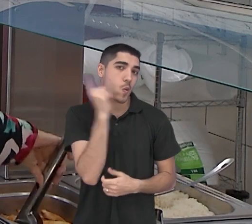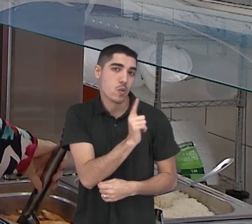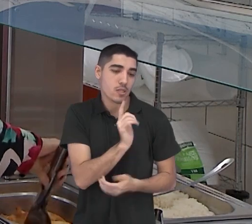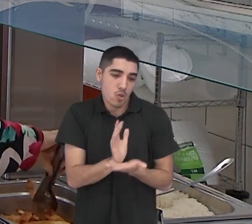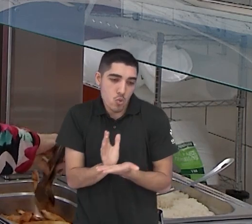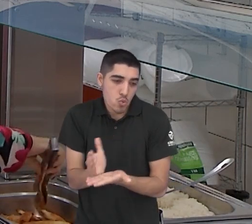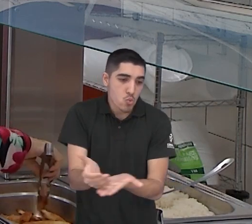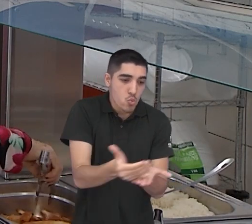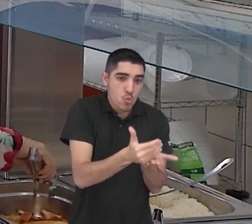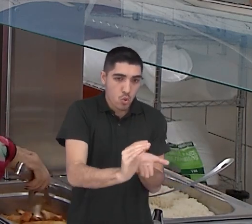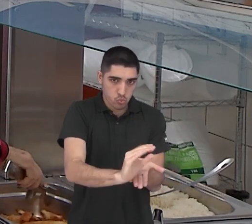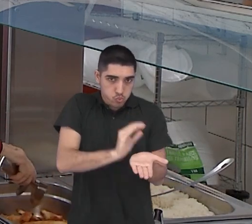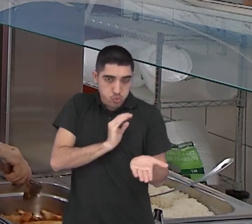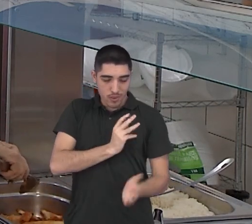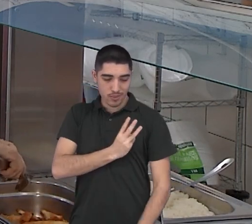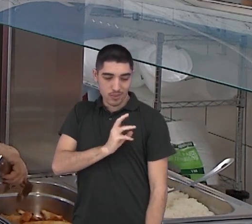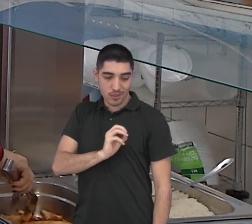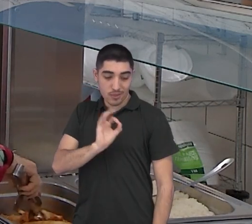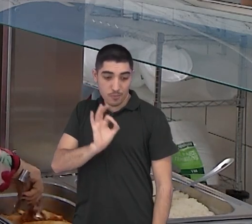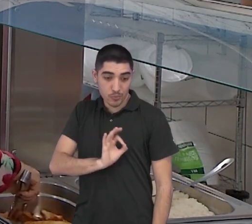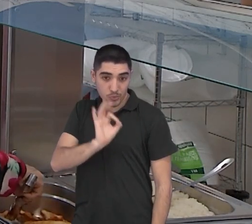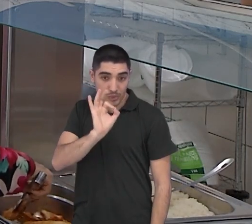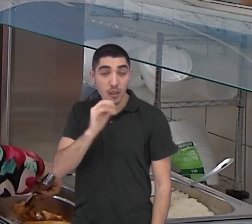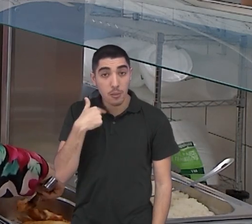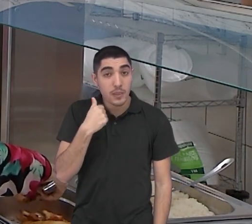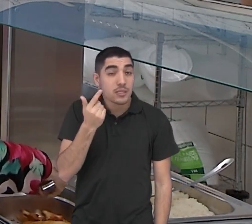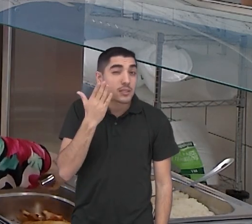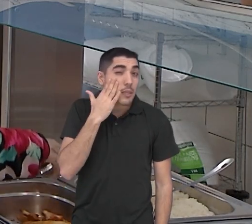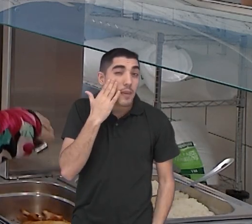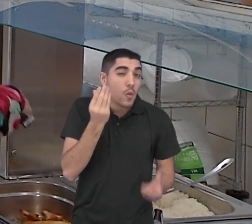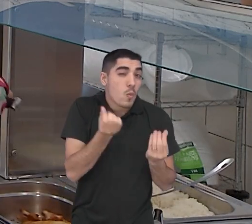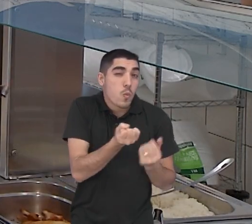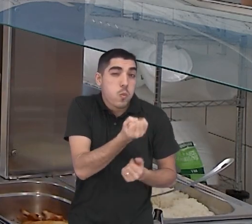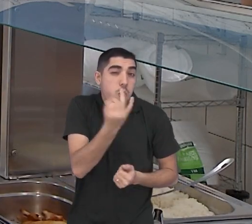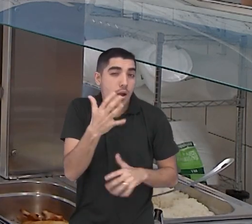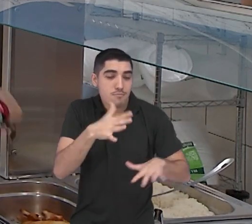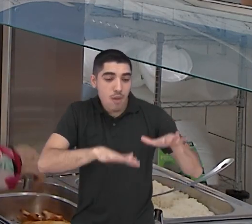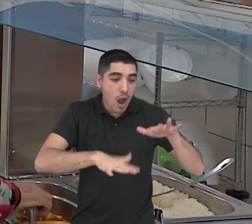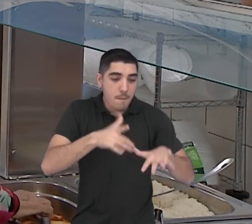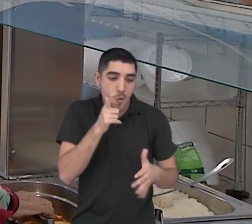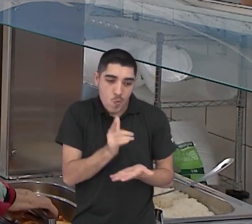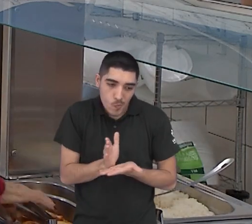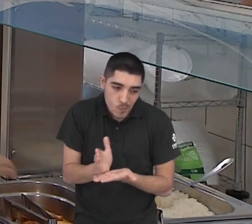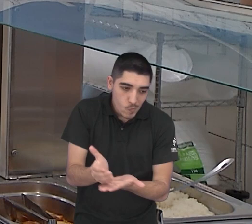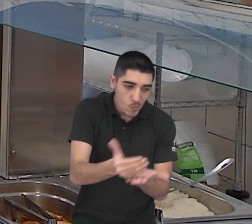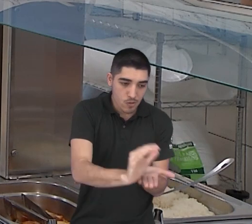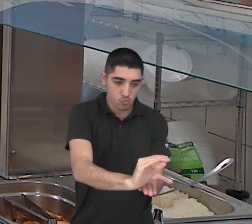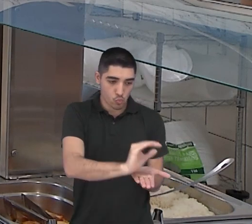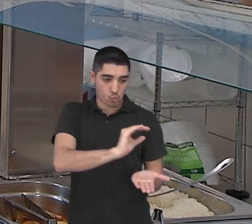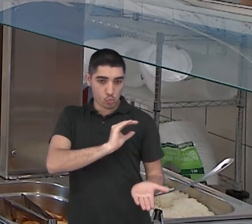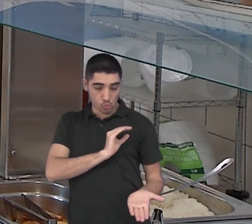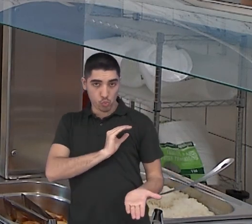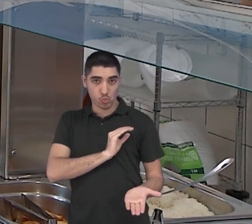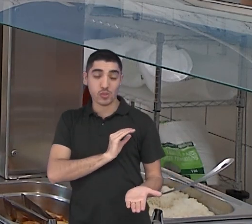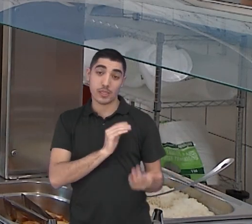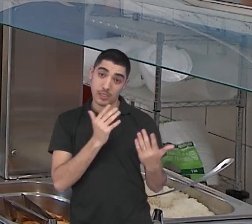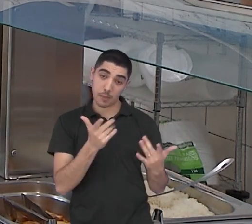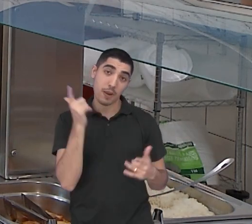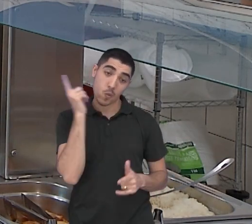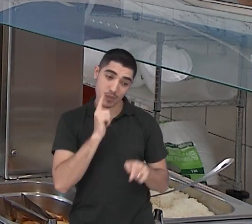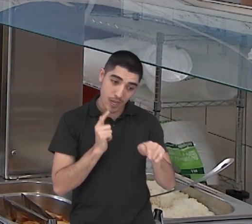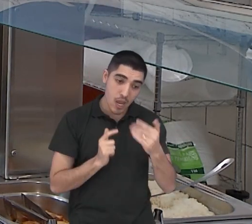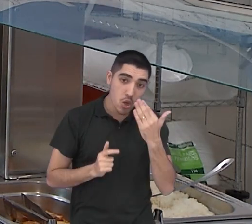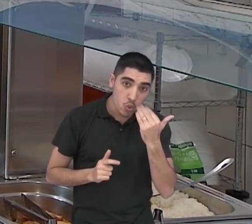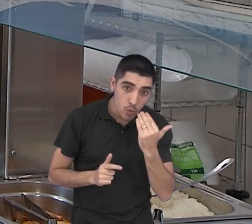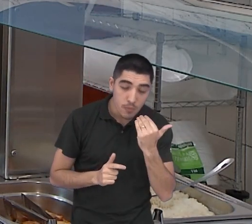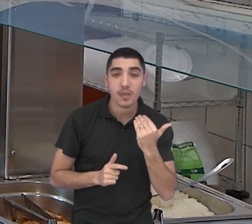30%. Então, o que ele pode fazer é essa margem de ganho diminuir um pouco para que possa realmente o preço